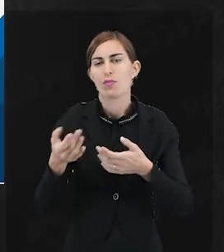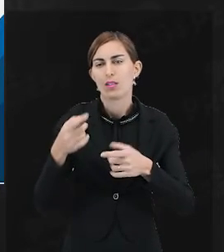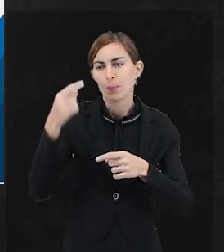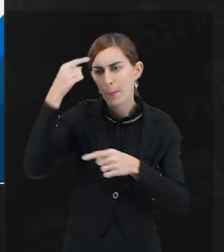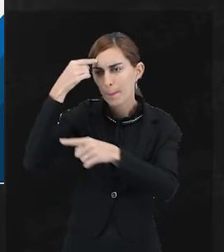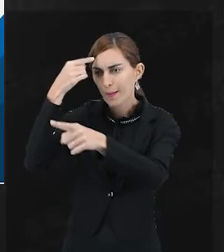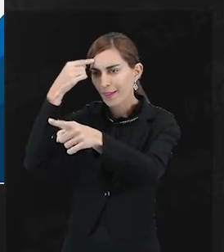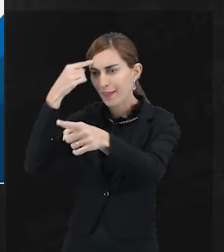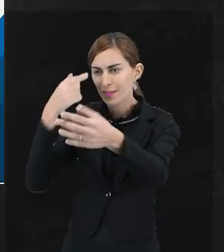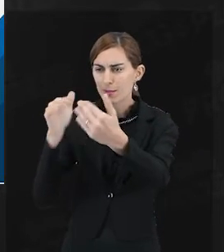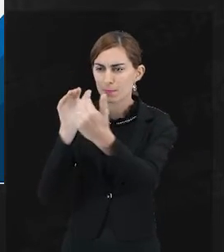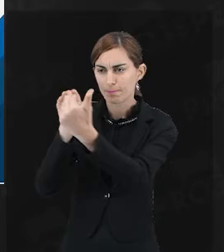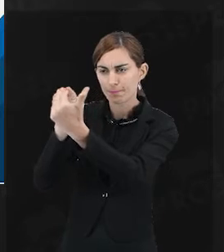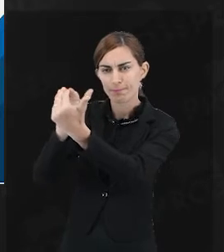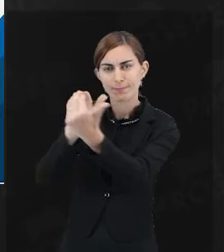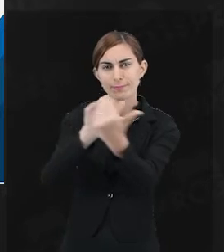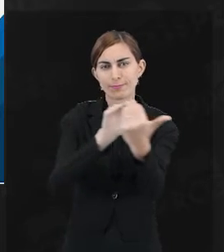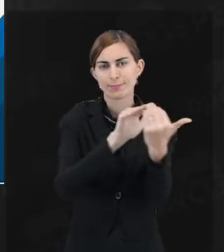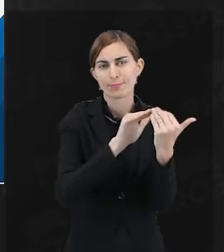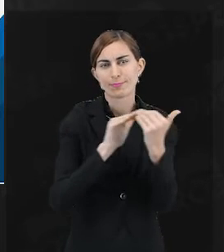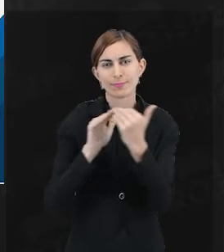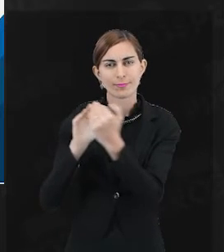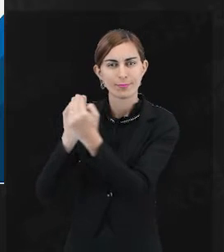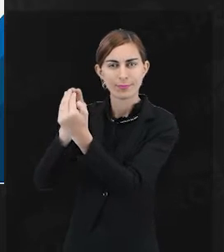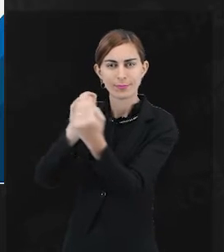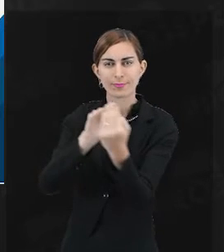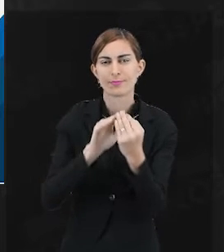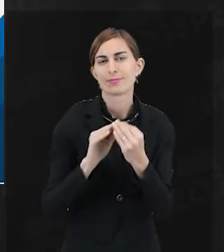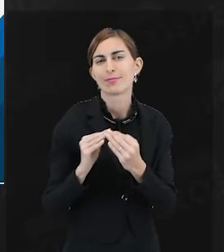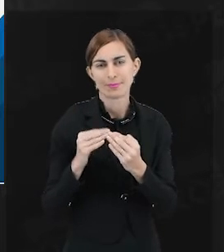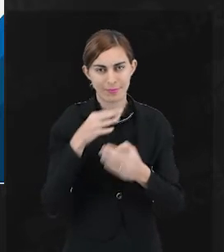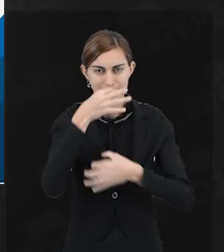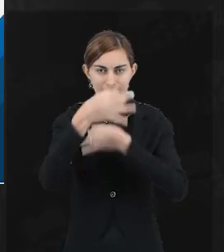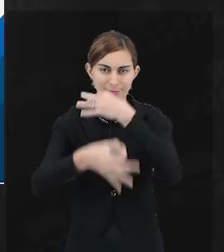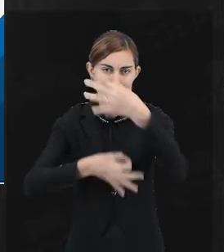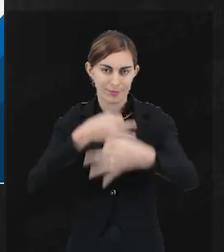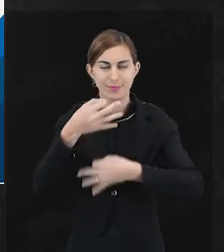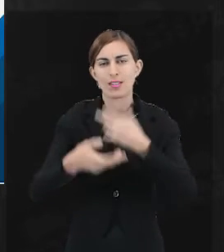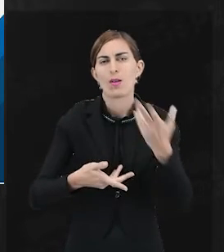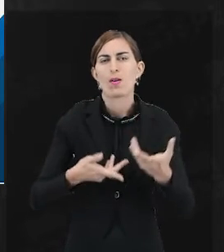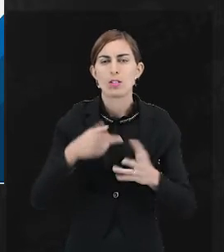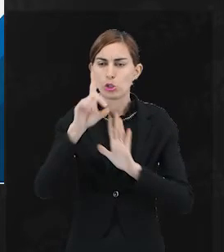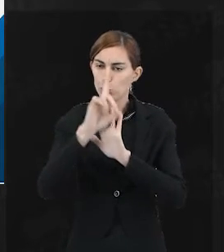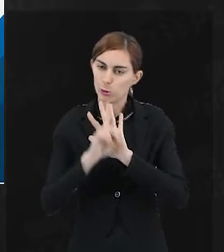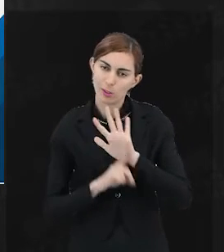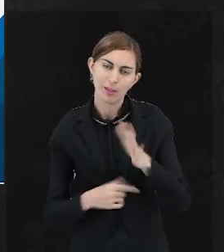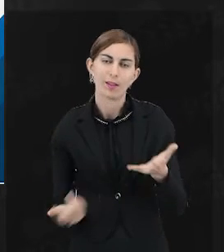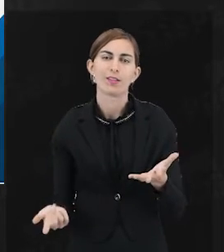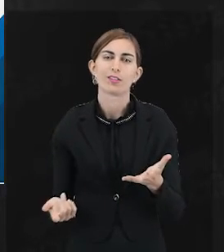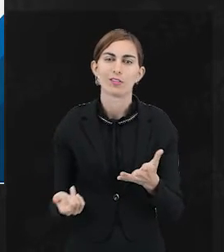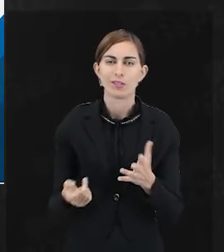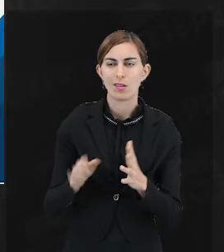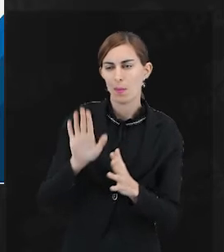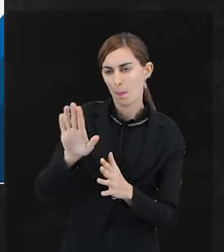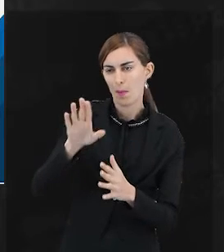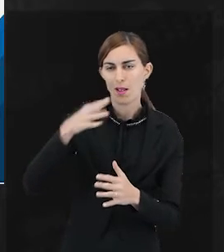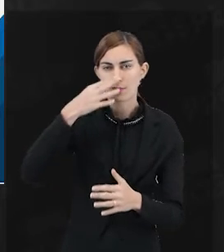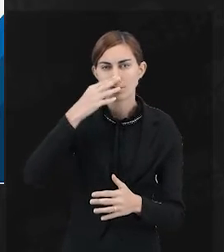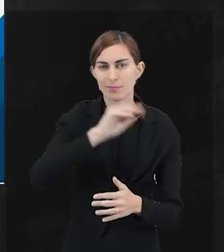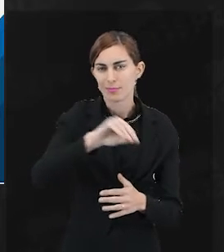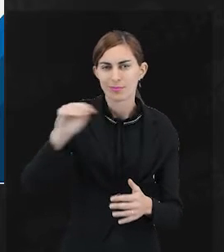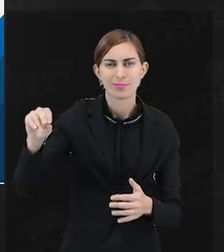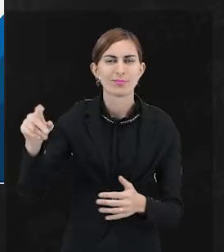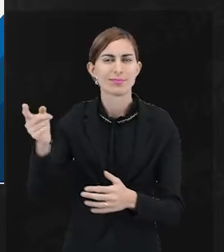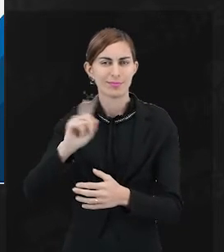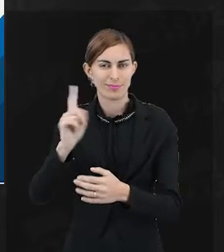em consideração os outros, né? Ela consegue defender os seus pontos de vista e os seus direitos, sem, entretanto, desdenhar